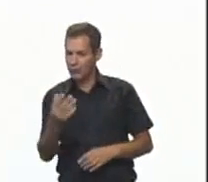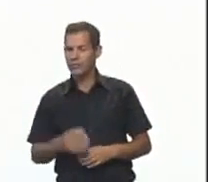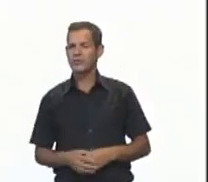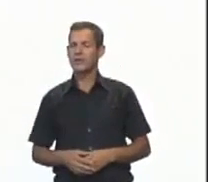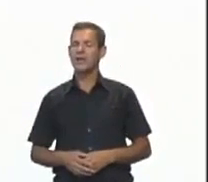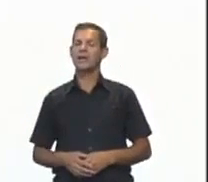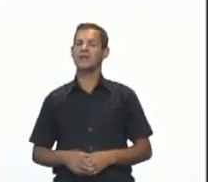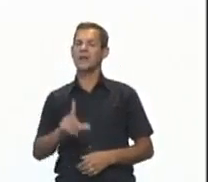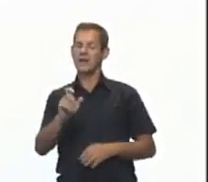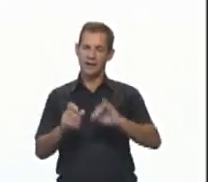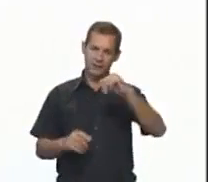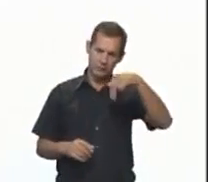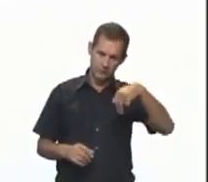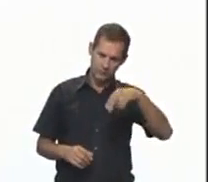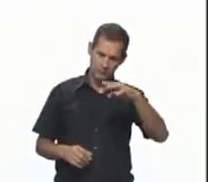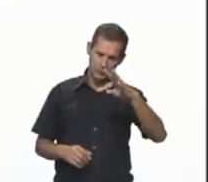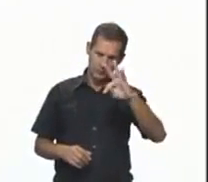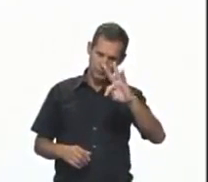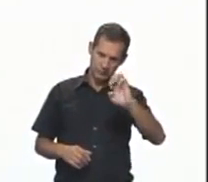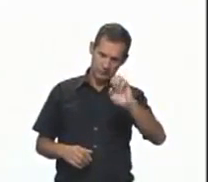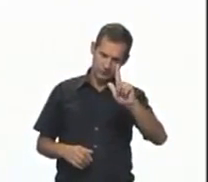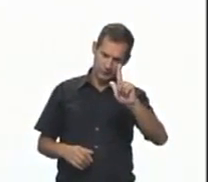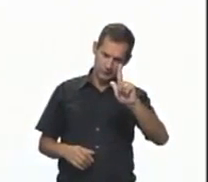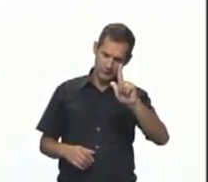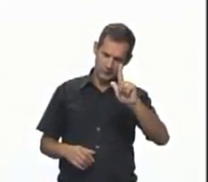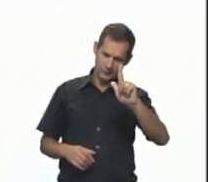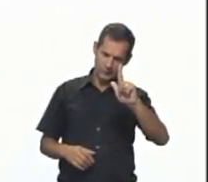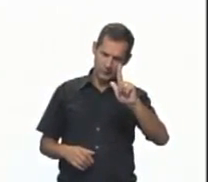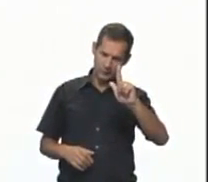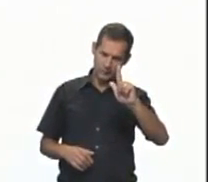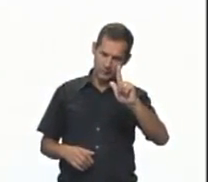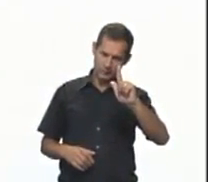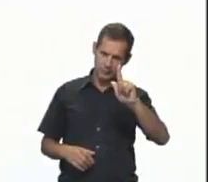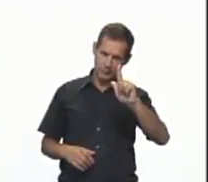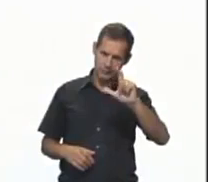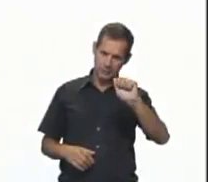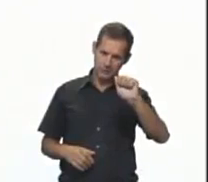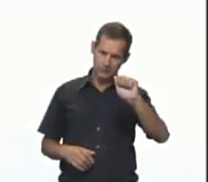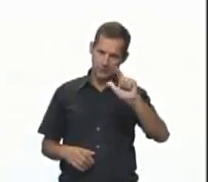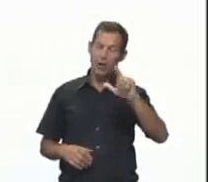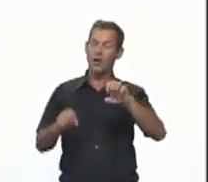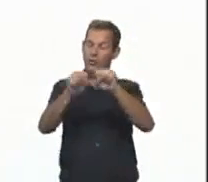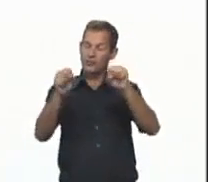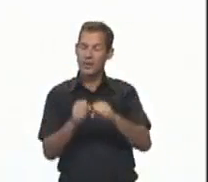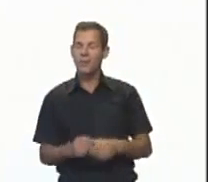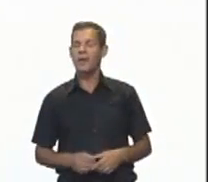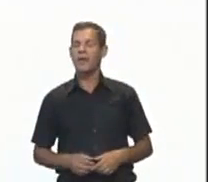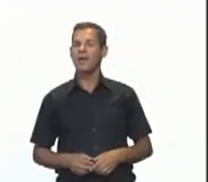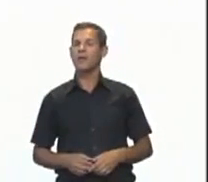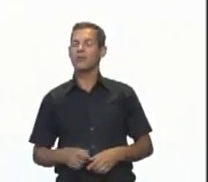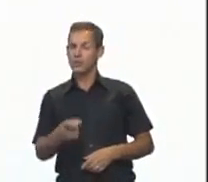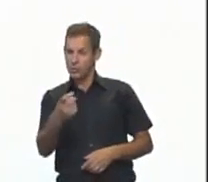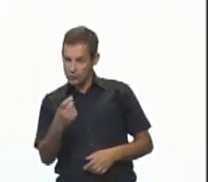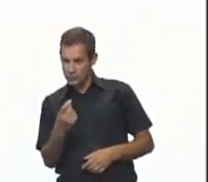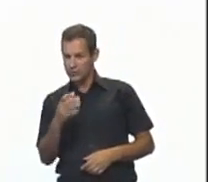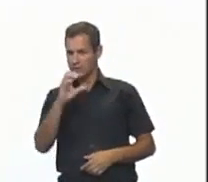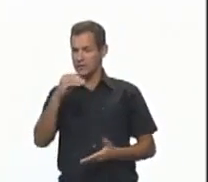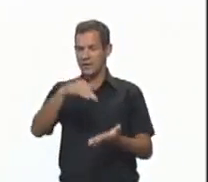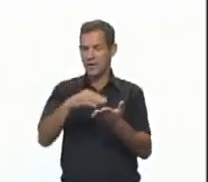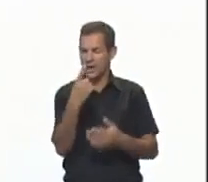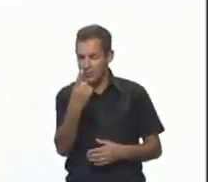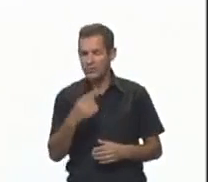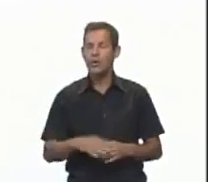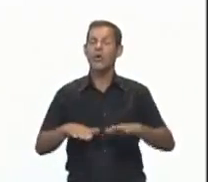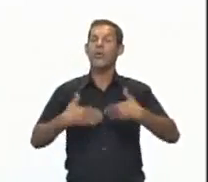a integral. Qual que é o meu sistema de integração? O x está variando de 0 a 1. Então, a integral de 0 a